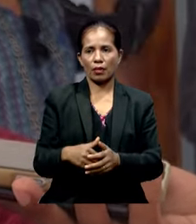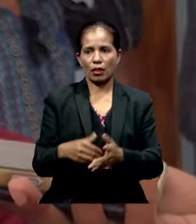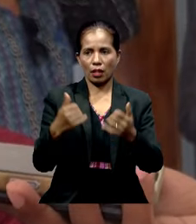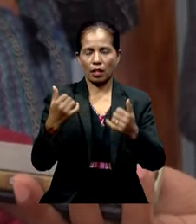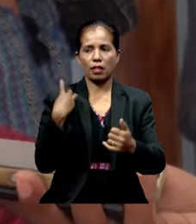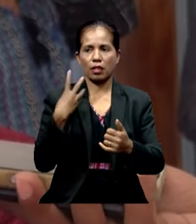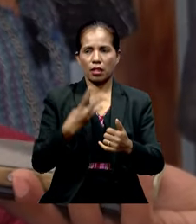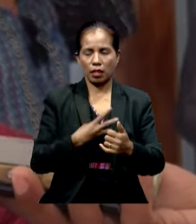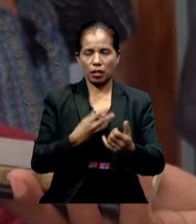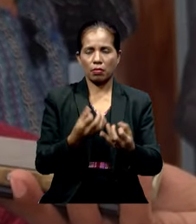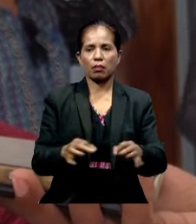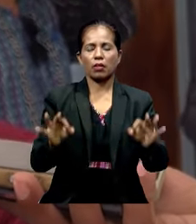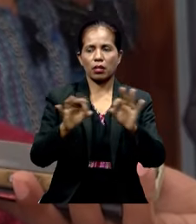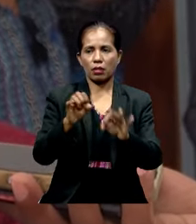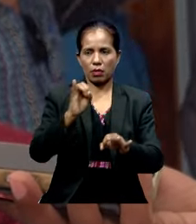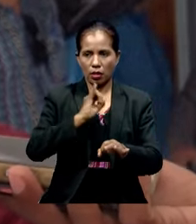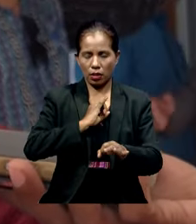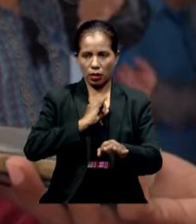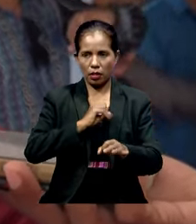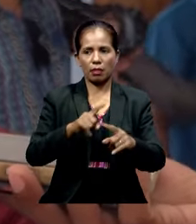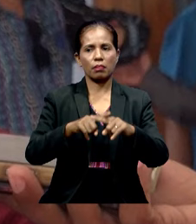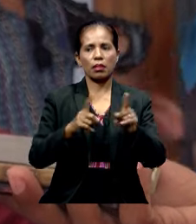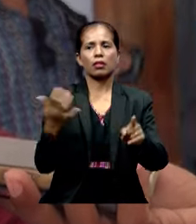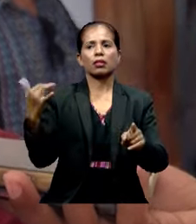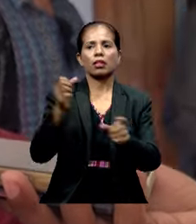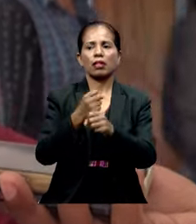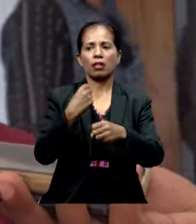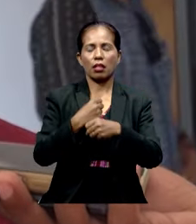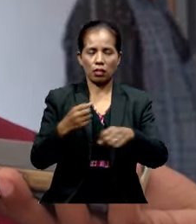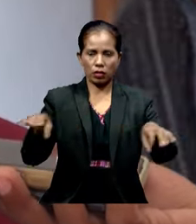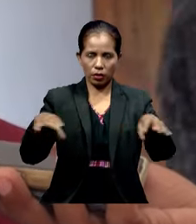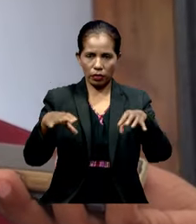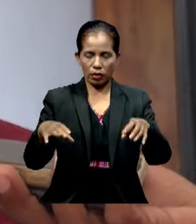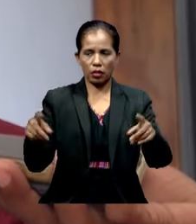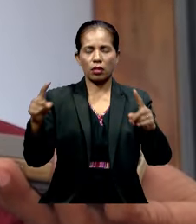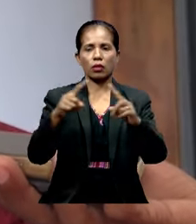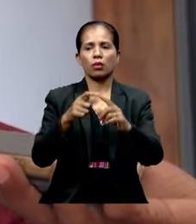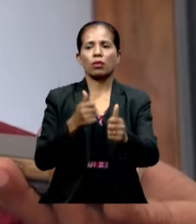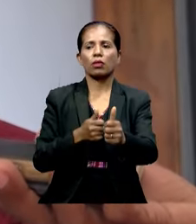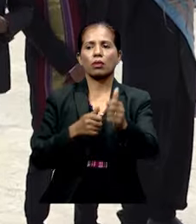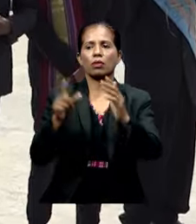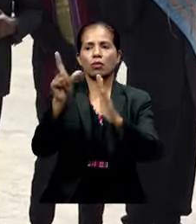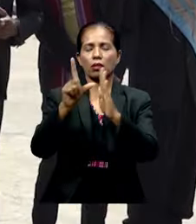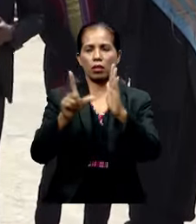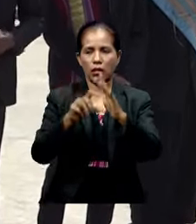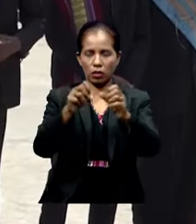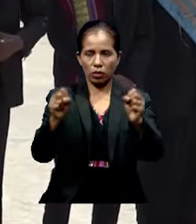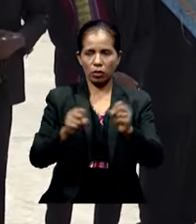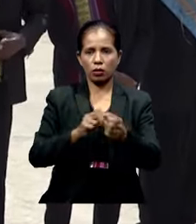ang prioridade maiau, mai be sira se halau mo ser serviço. Baseia ba lei suku número